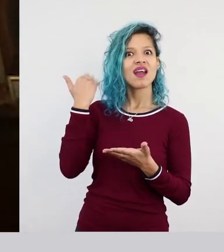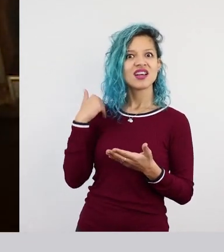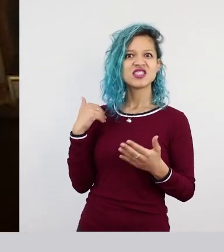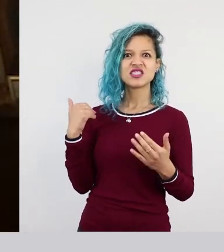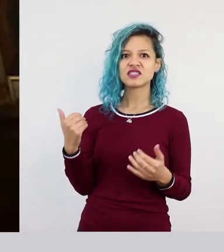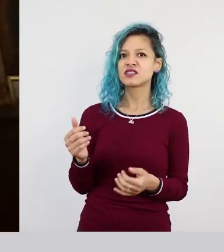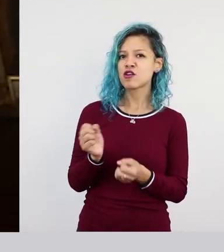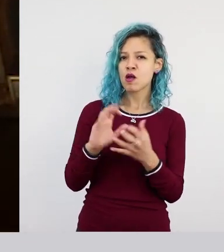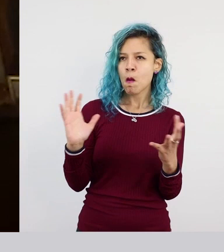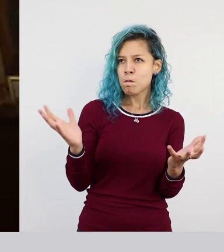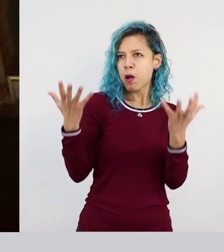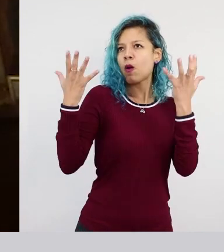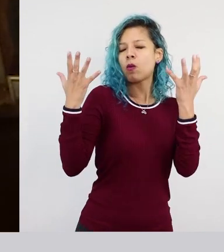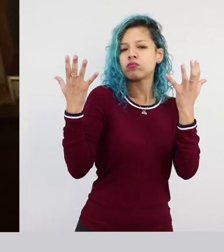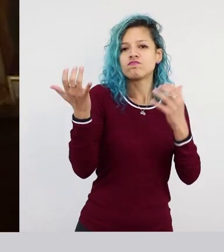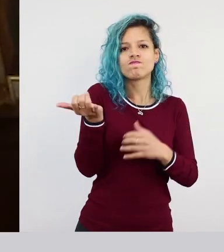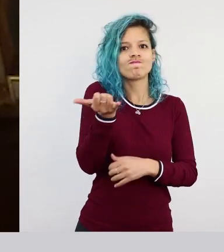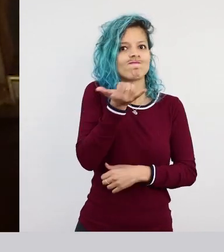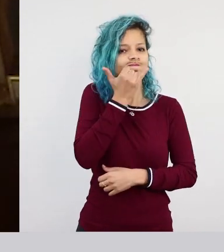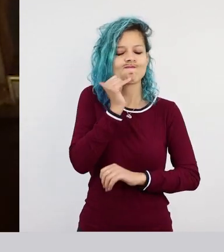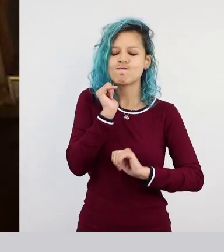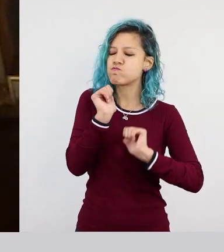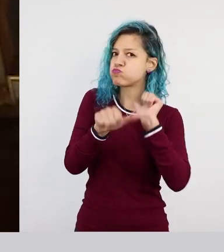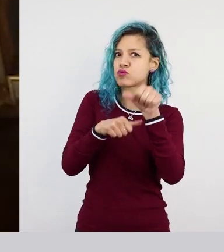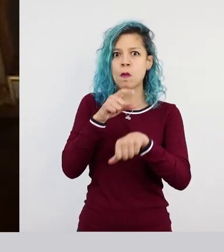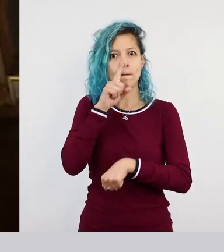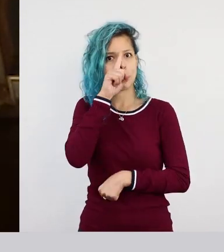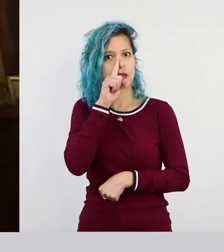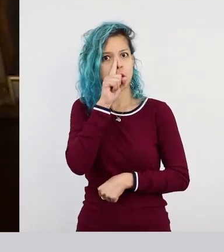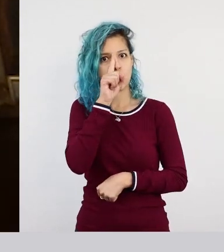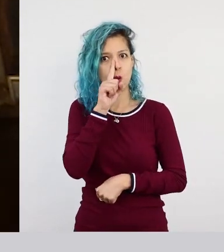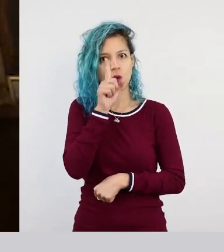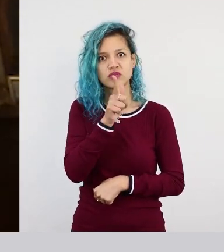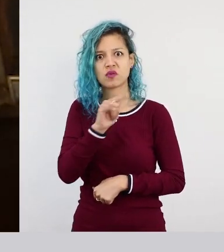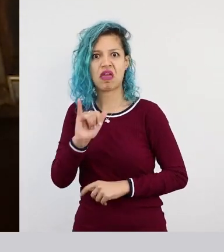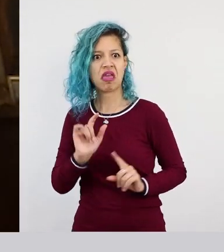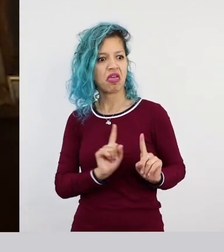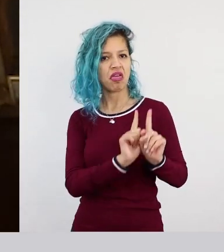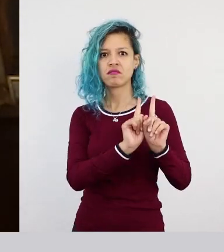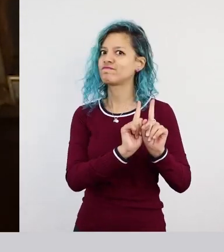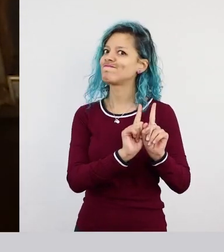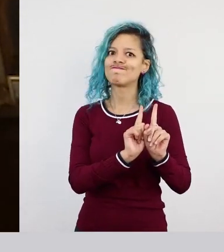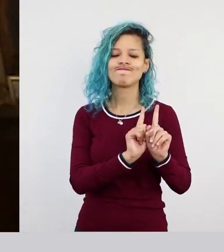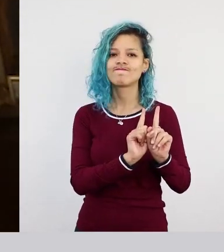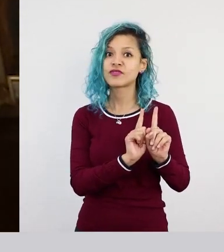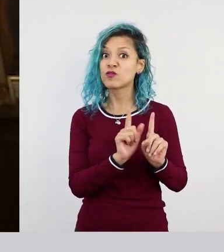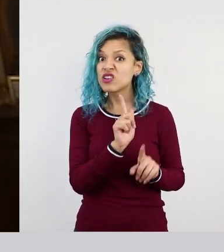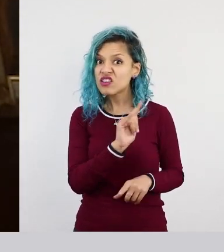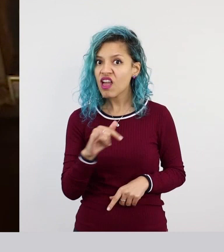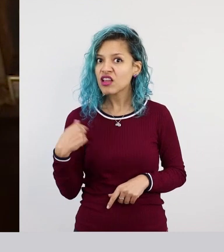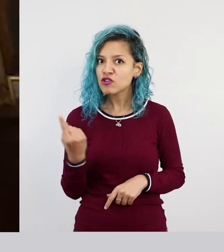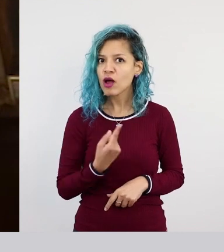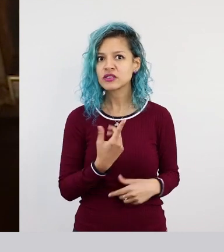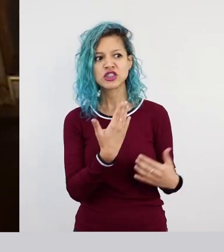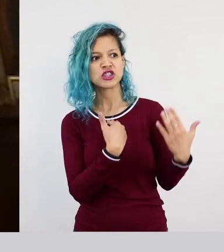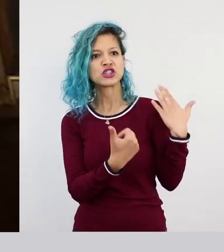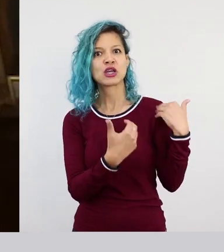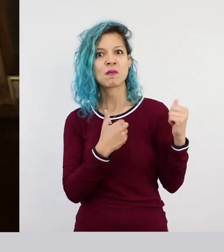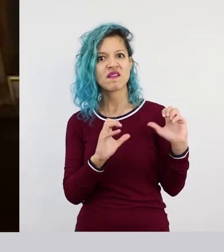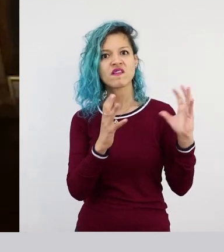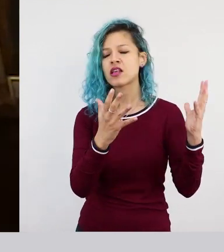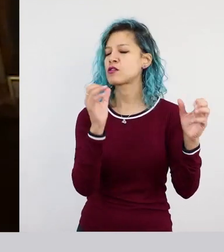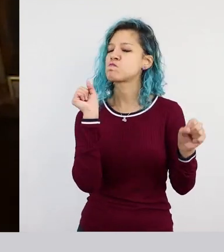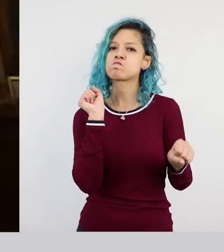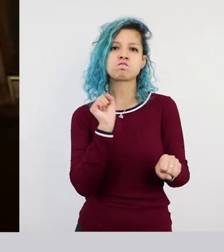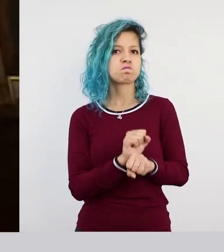era glamour virou a ser perigoso, né? Então a gente deixou de ser convidada para